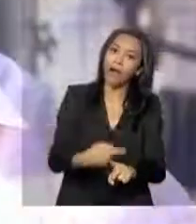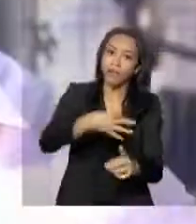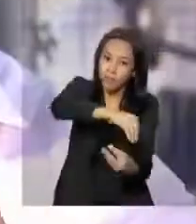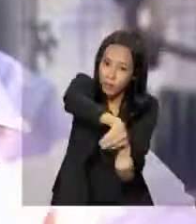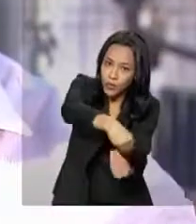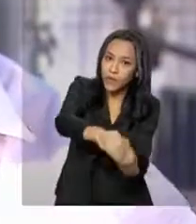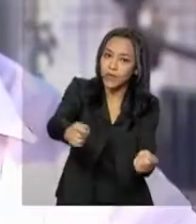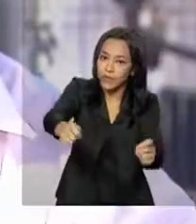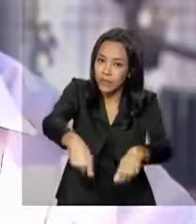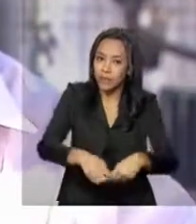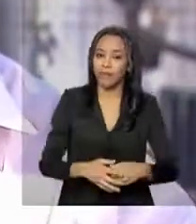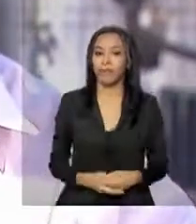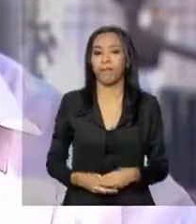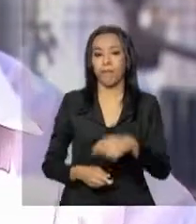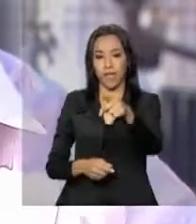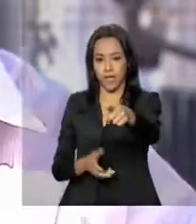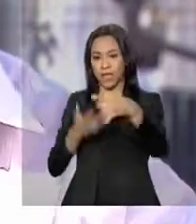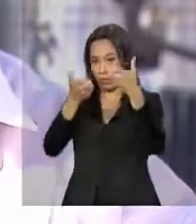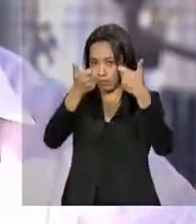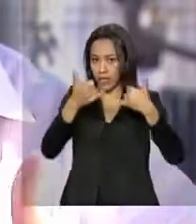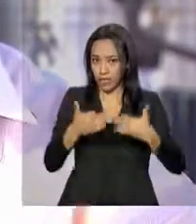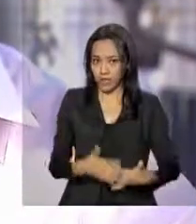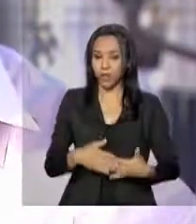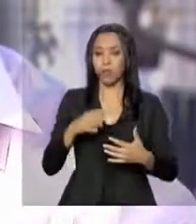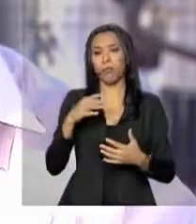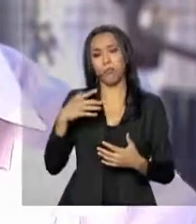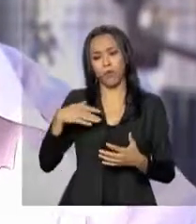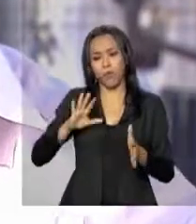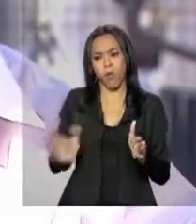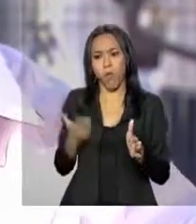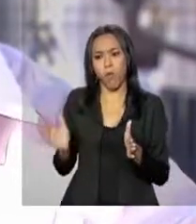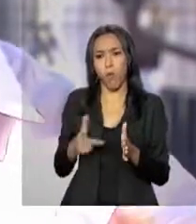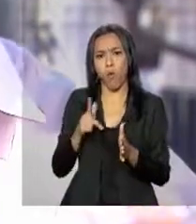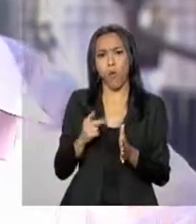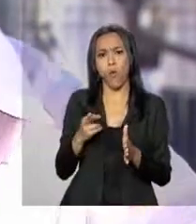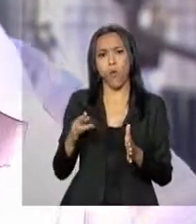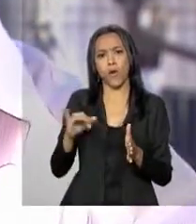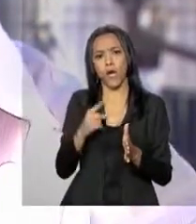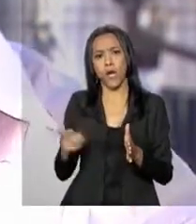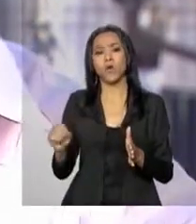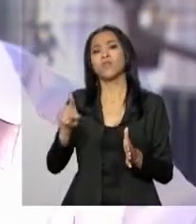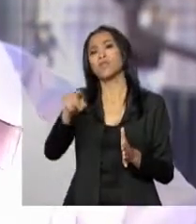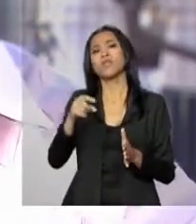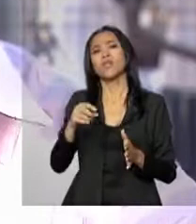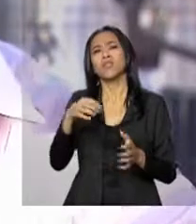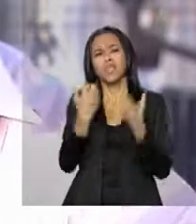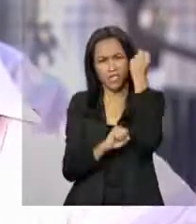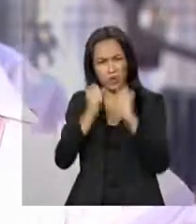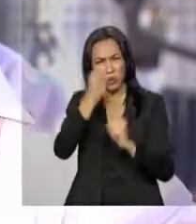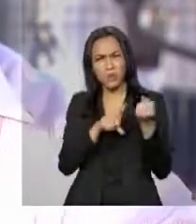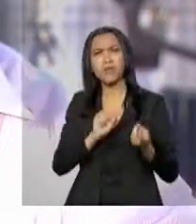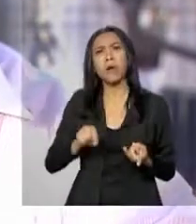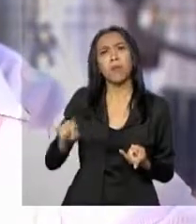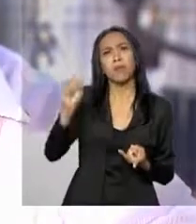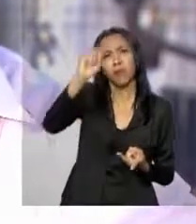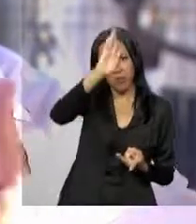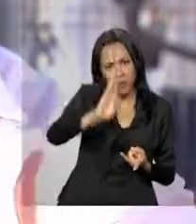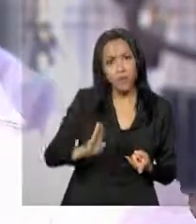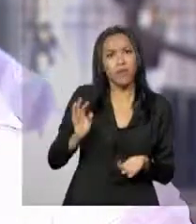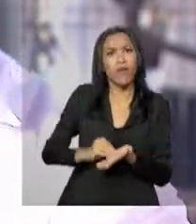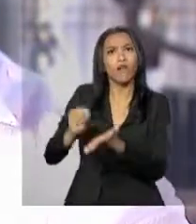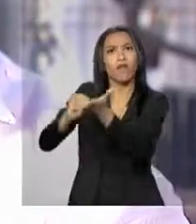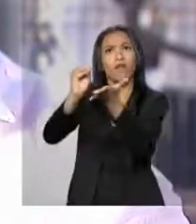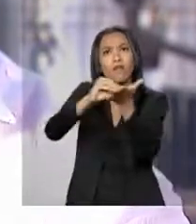mistura. Pela produção de grãos, pela capacidade ociosa das indústrias instaladas no Brasil, que